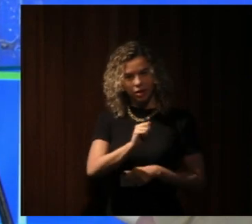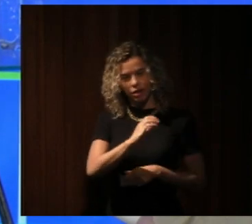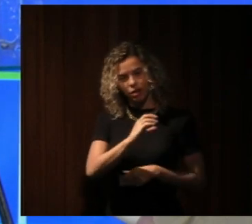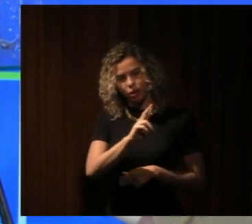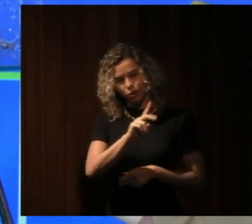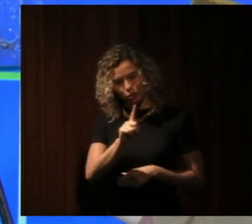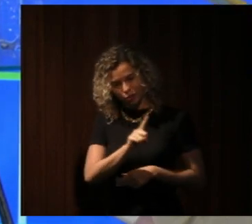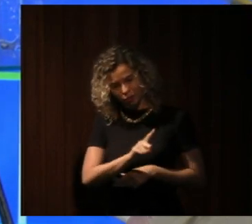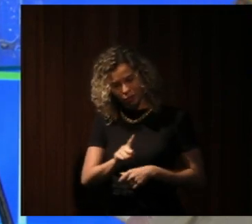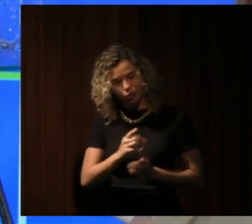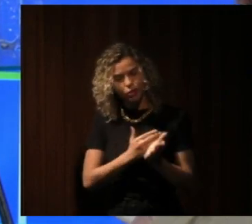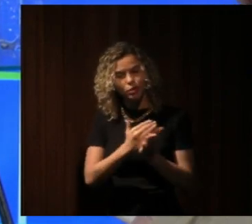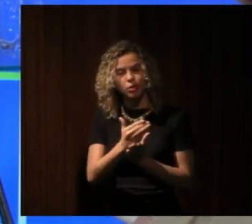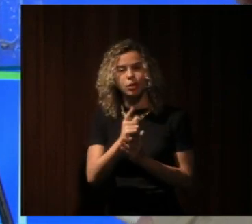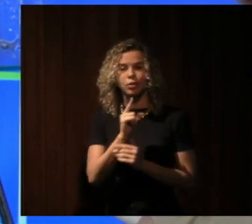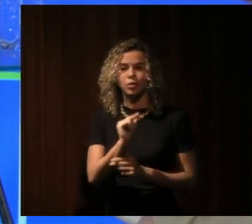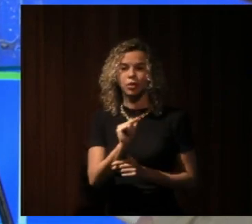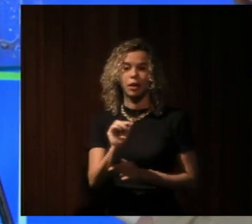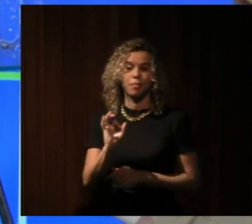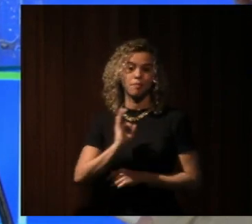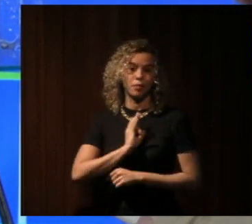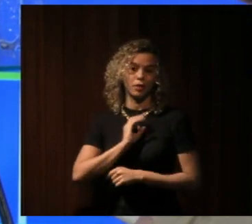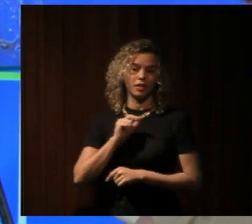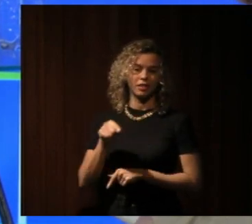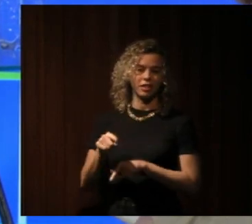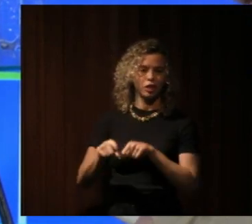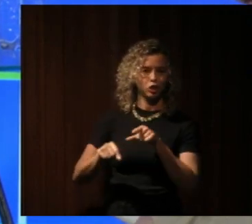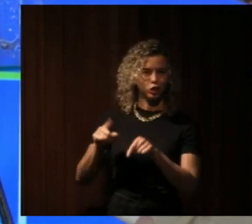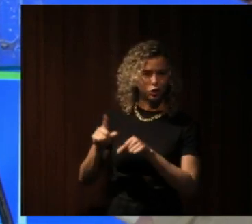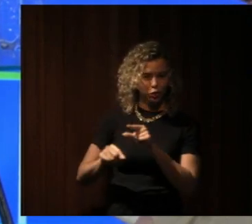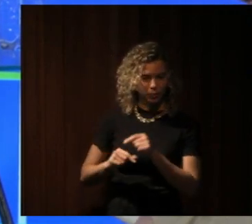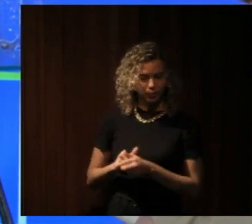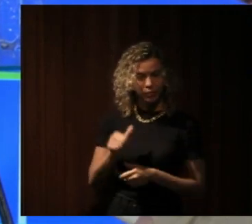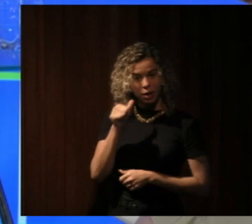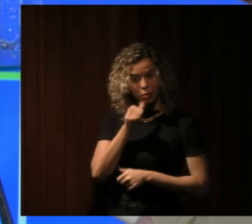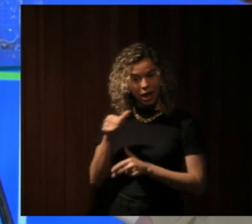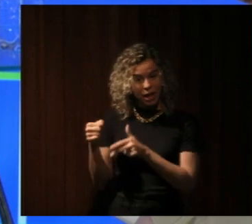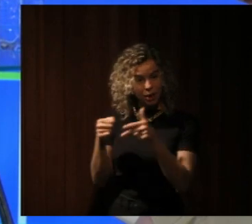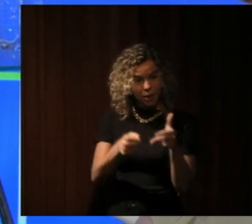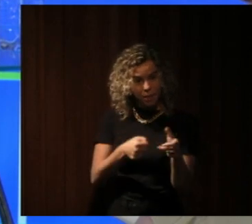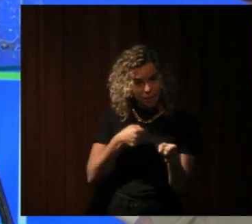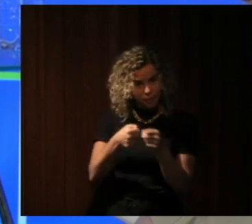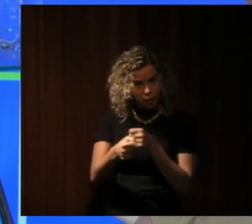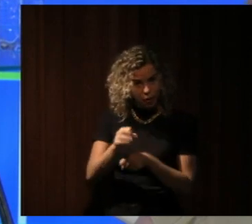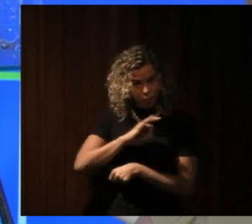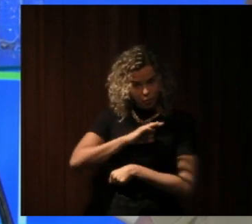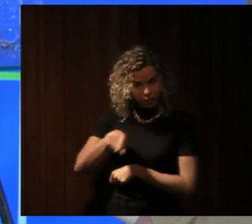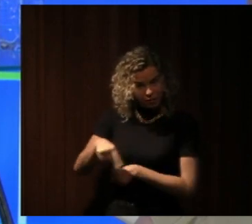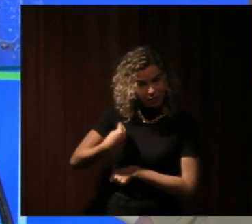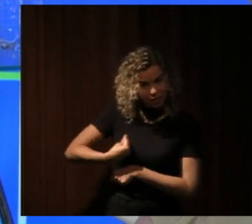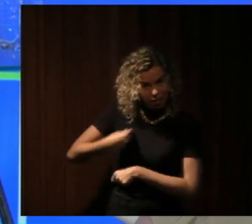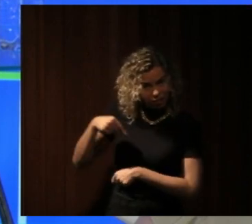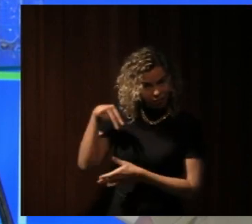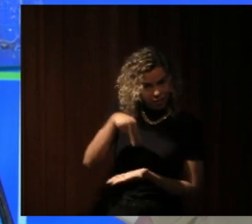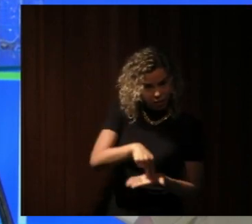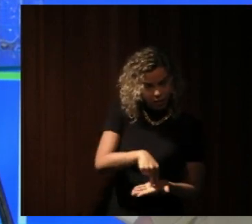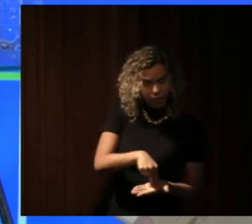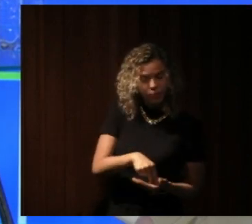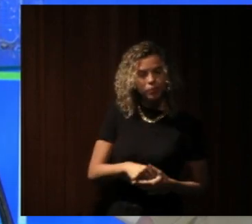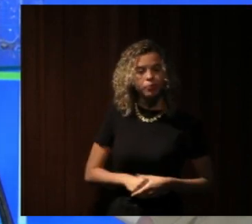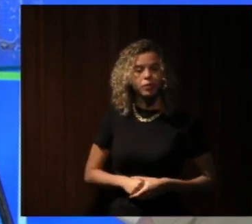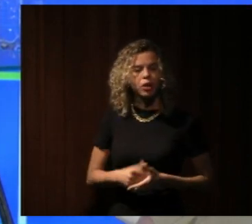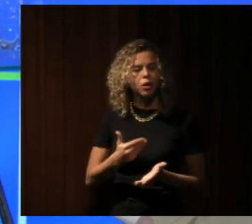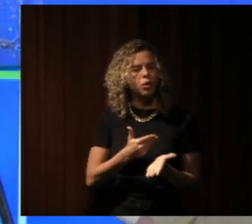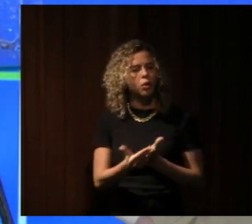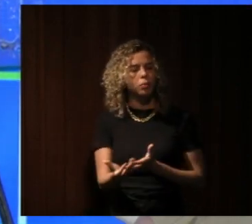com a editoria de polícia eh a repóter de polícia que tava de plantão eh